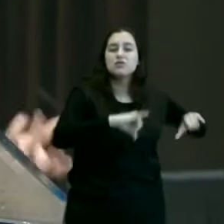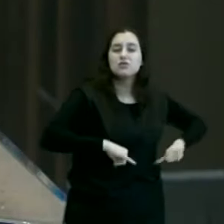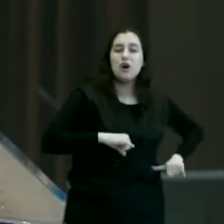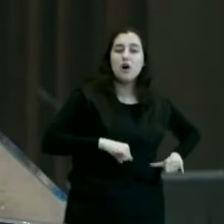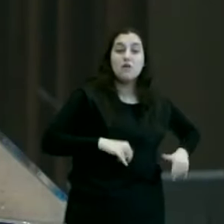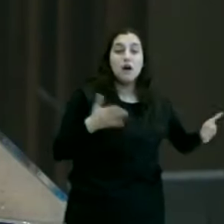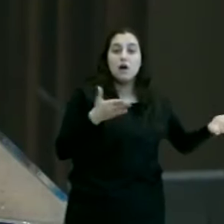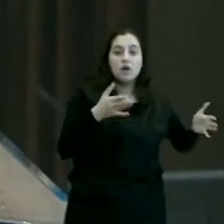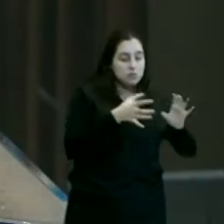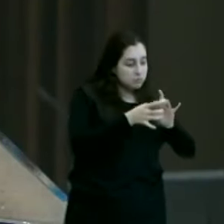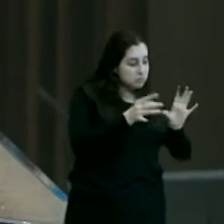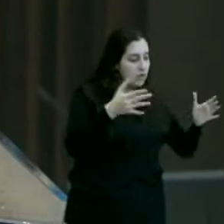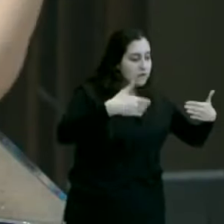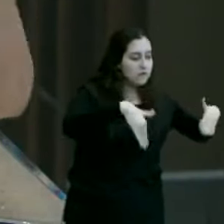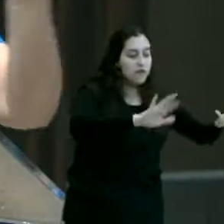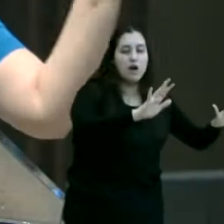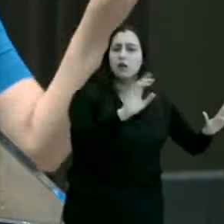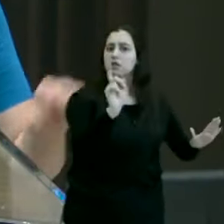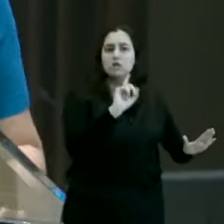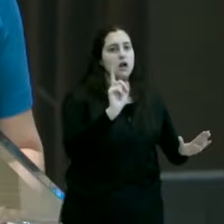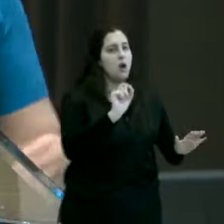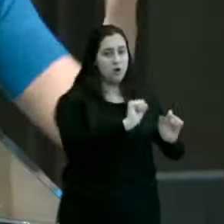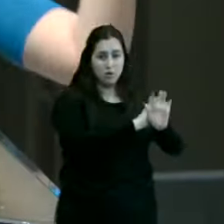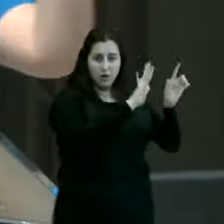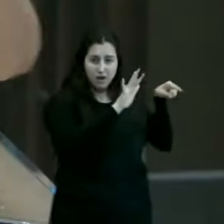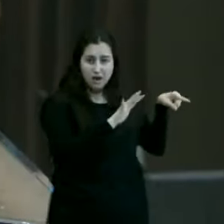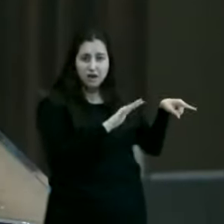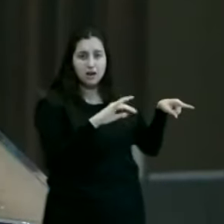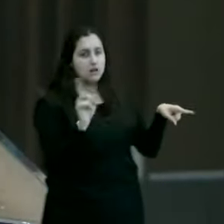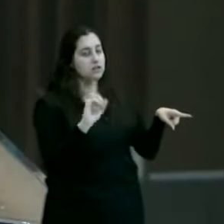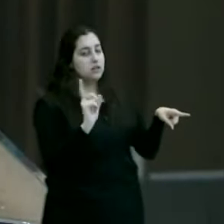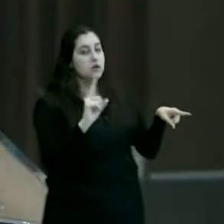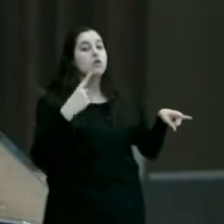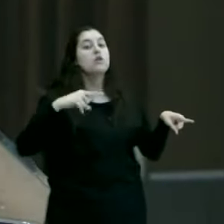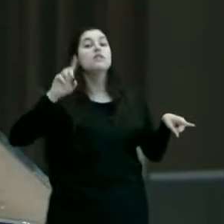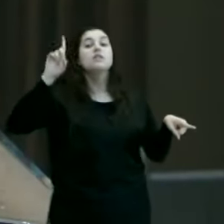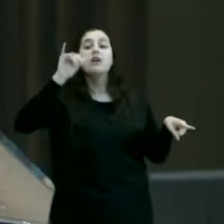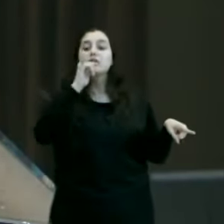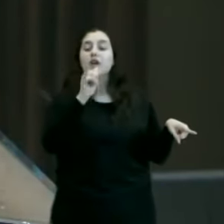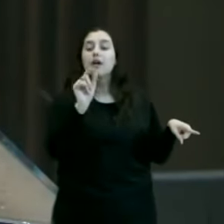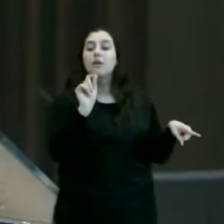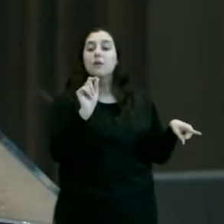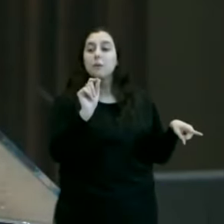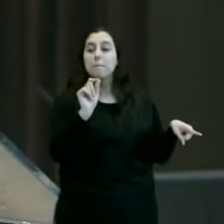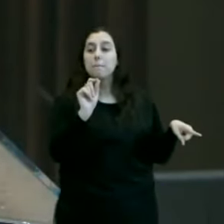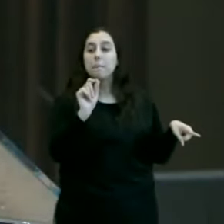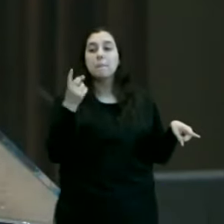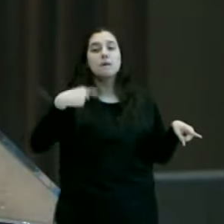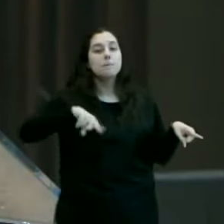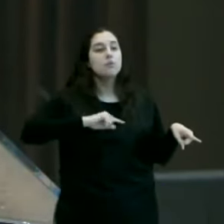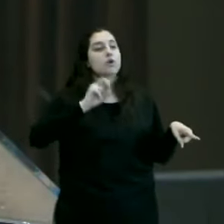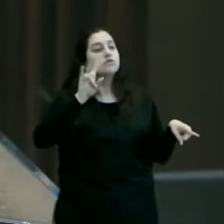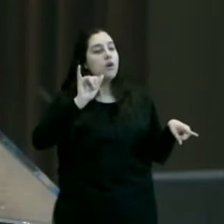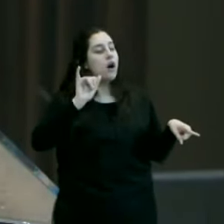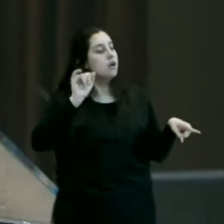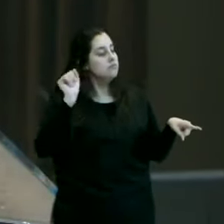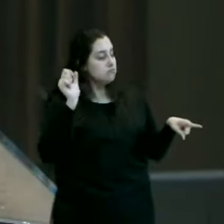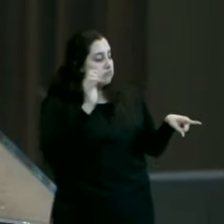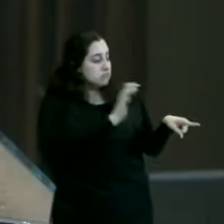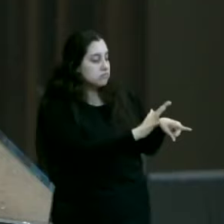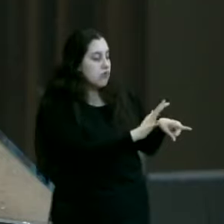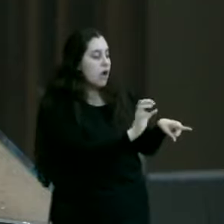sofrendo pelos midianitas, o Senhor diz: não, vamos fazer aí alguma coisa, vai